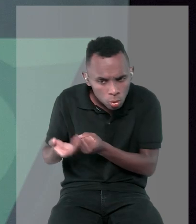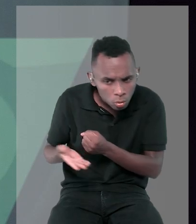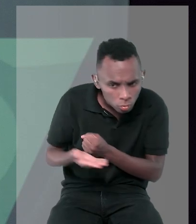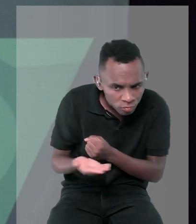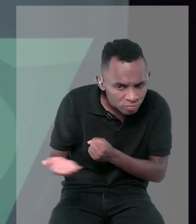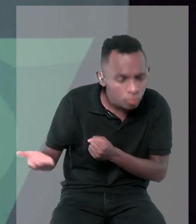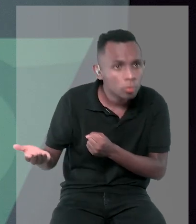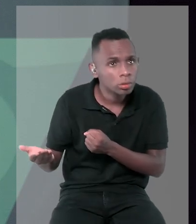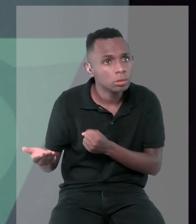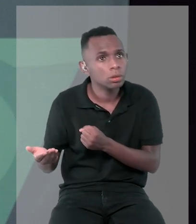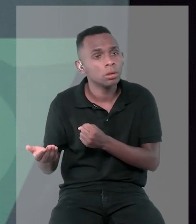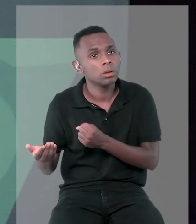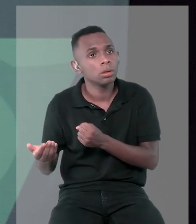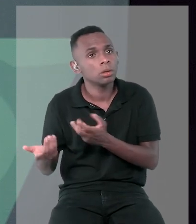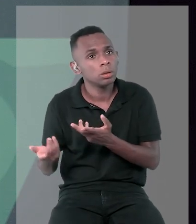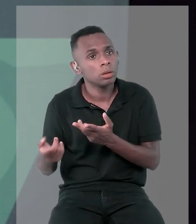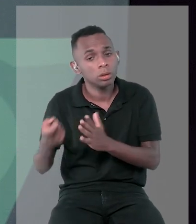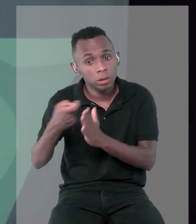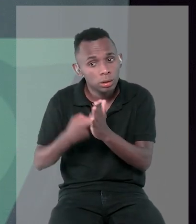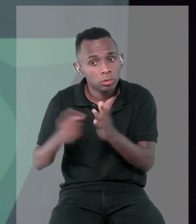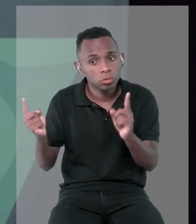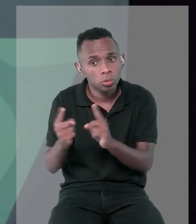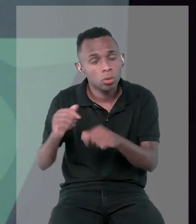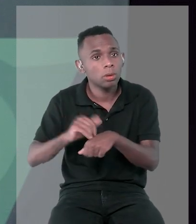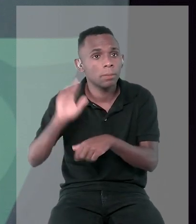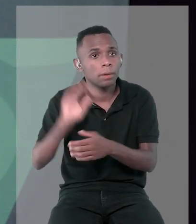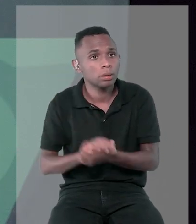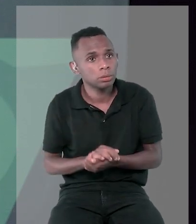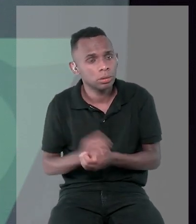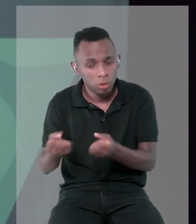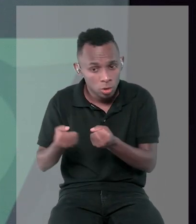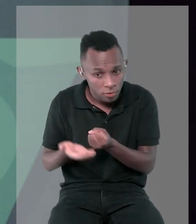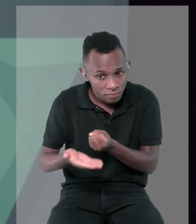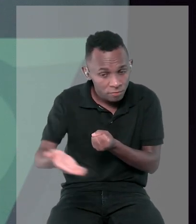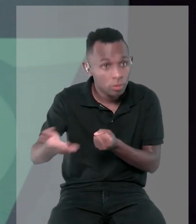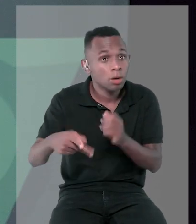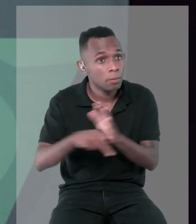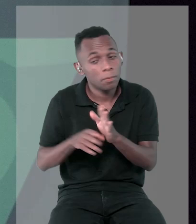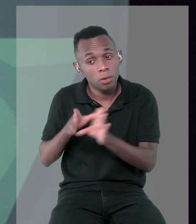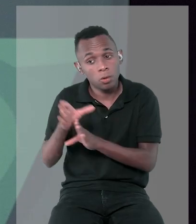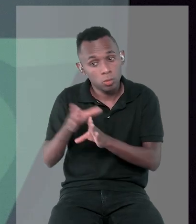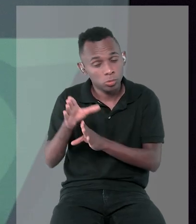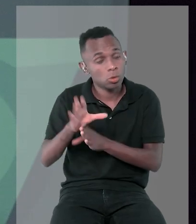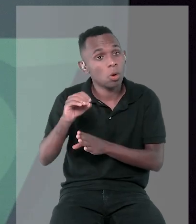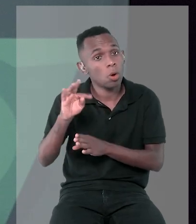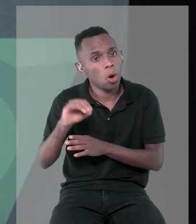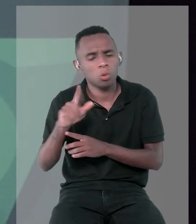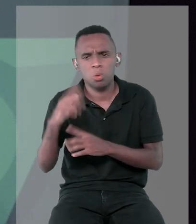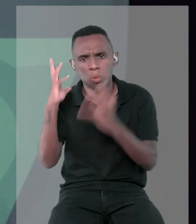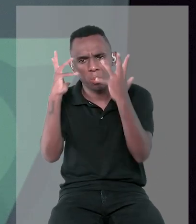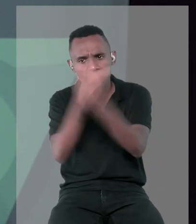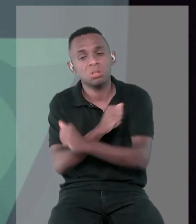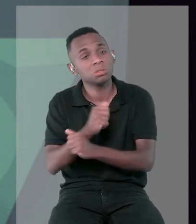Gaveta, crônicas, textos mais curtos. Fundo de Gaveta foi sugerido pelo Otto Lara Rezende. Eu